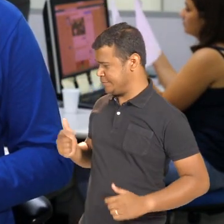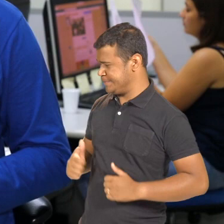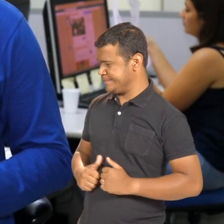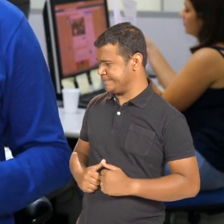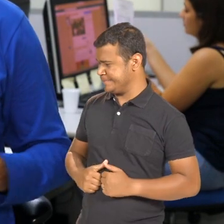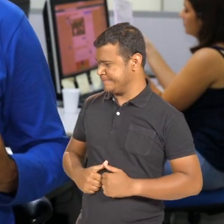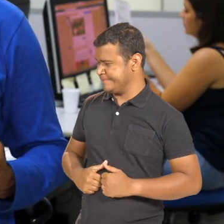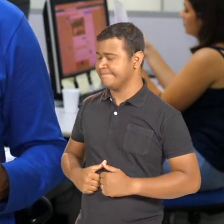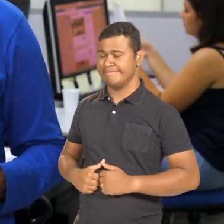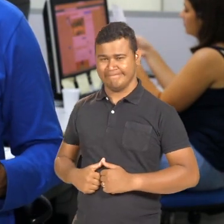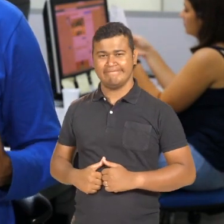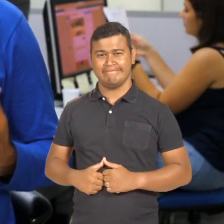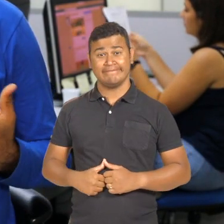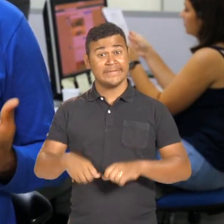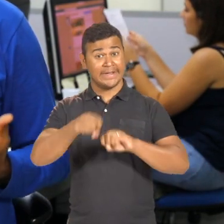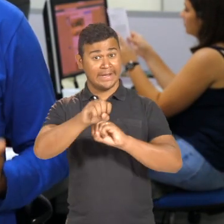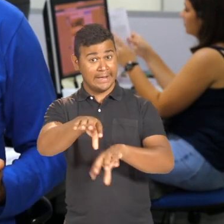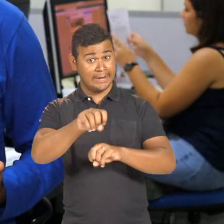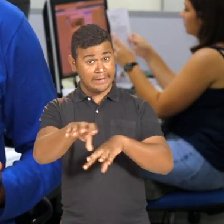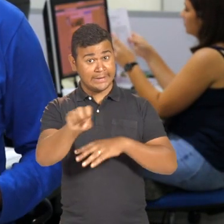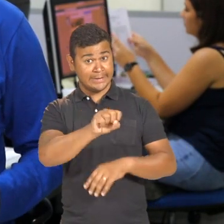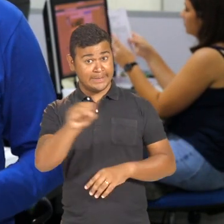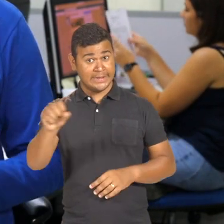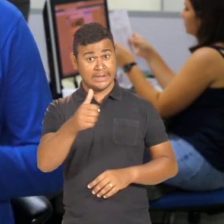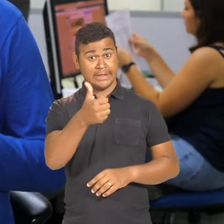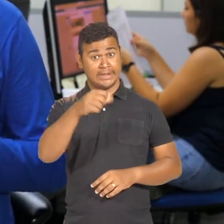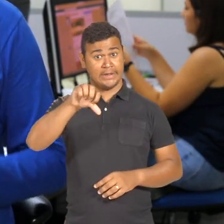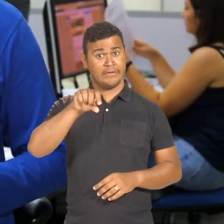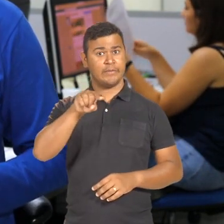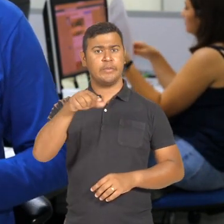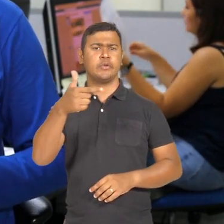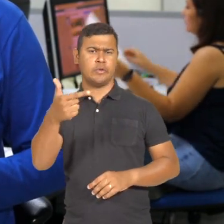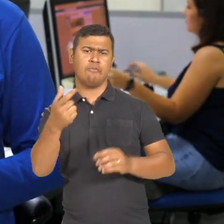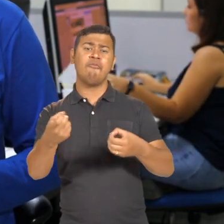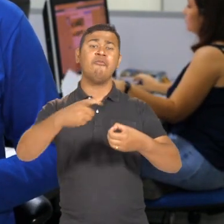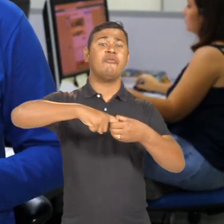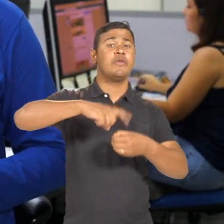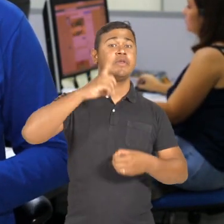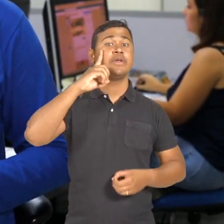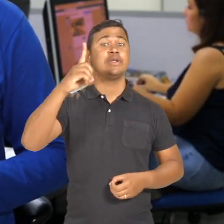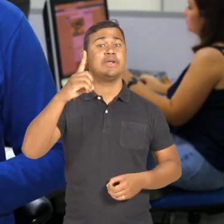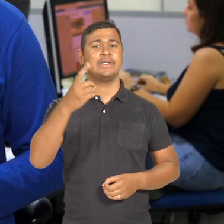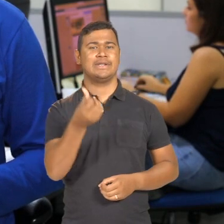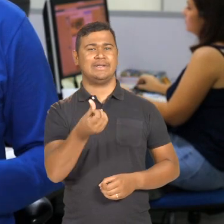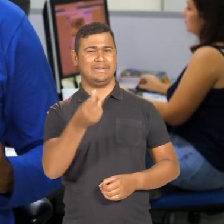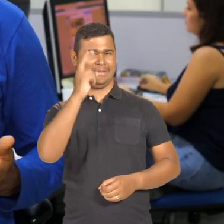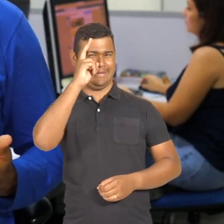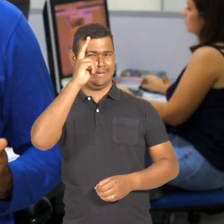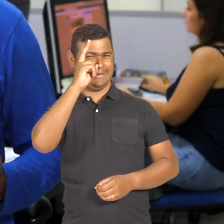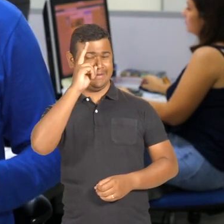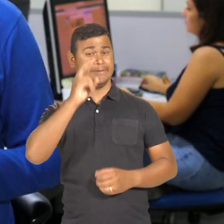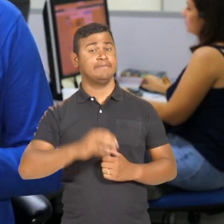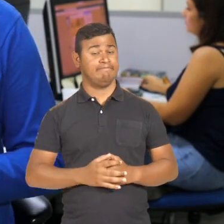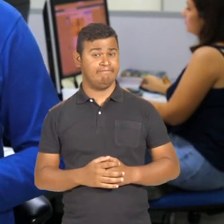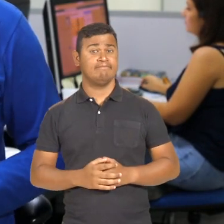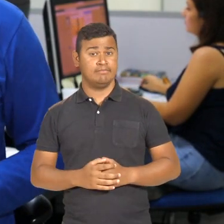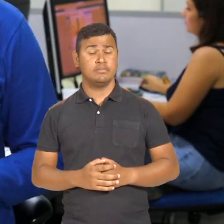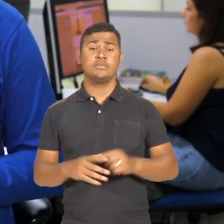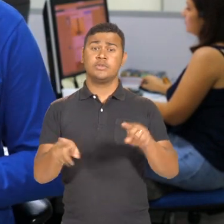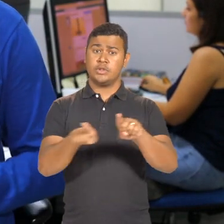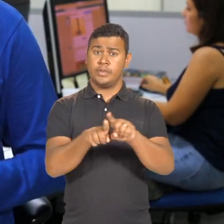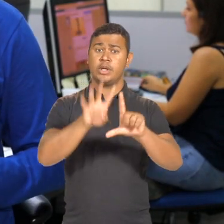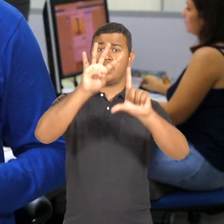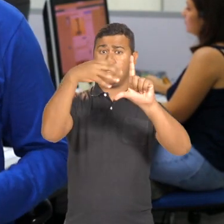sistemas.univasf.edu.br/concurso. As aulas do semestre 2019.2 já retornam na próxima segunda-feira. Lembrando também que o